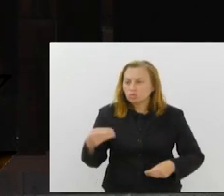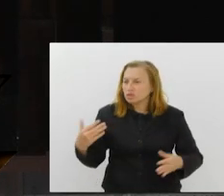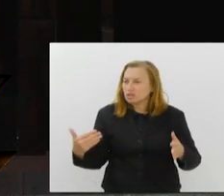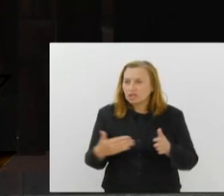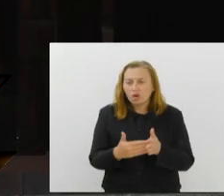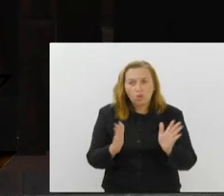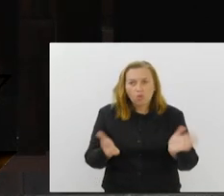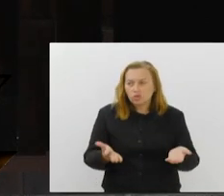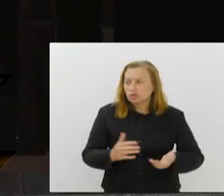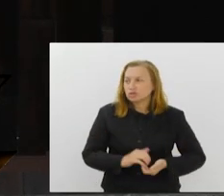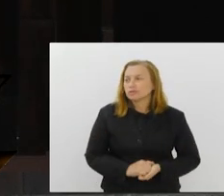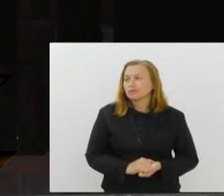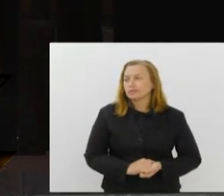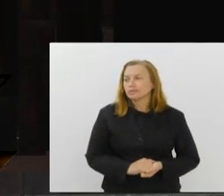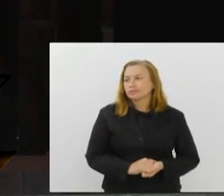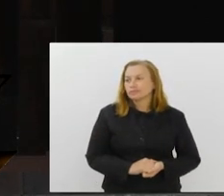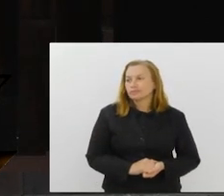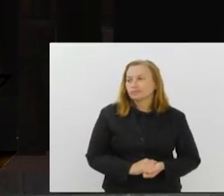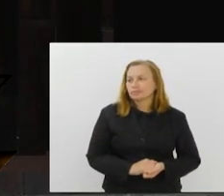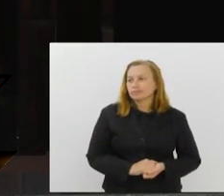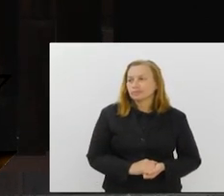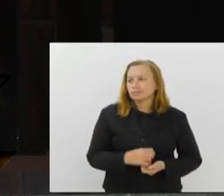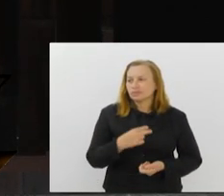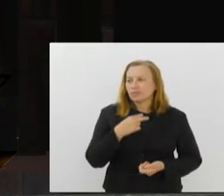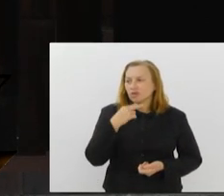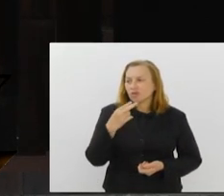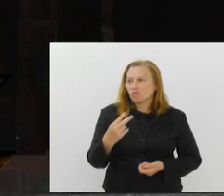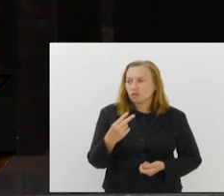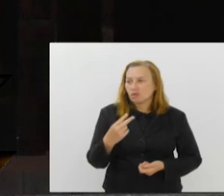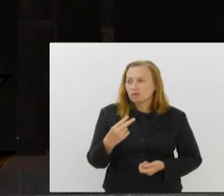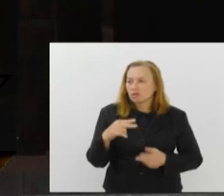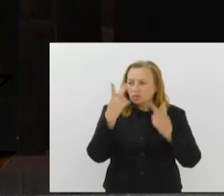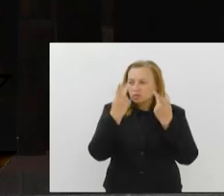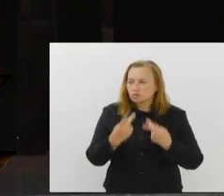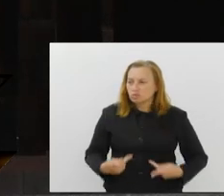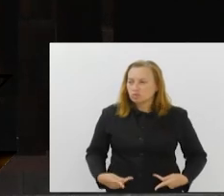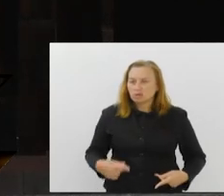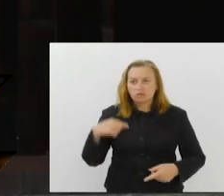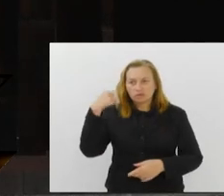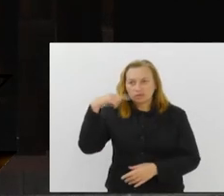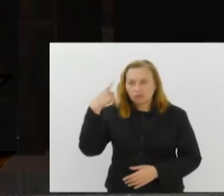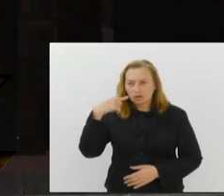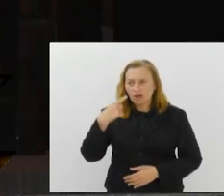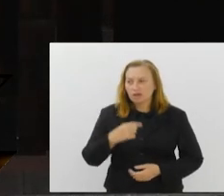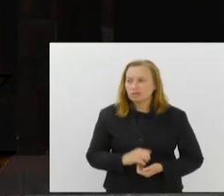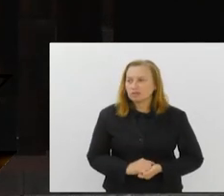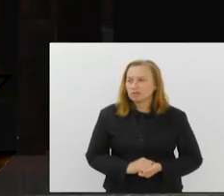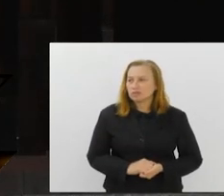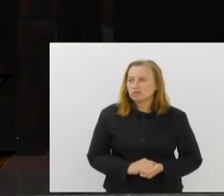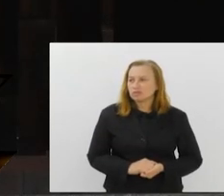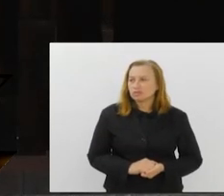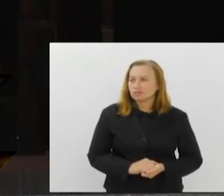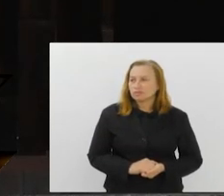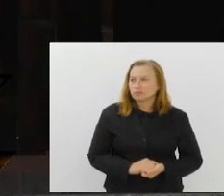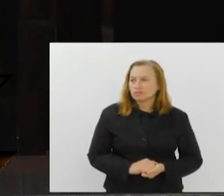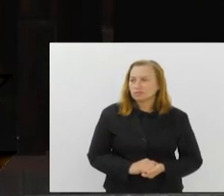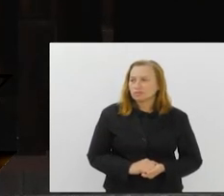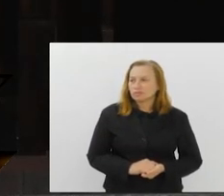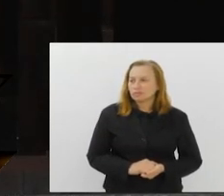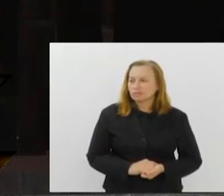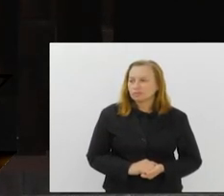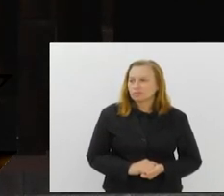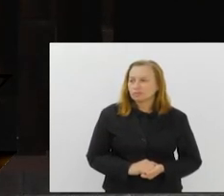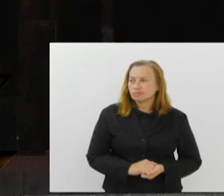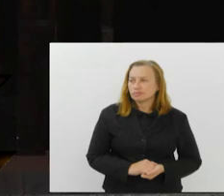hoje as vozes humanas dos Advogados listados pelo pelo pelo